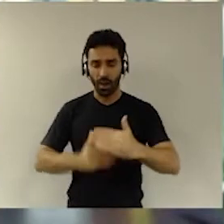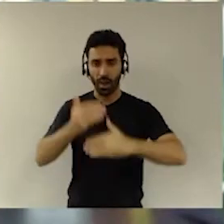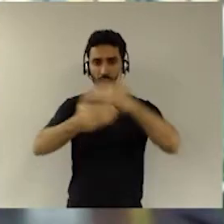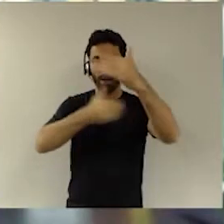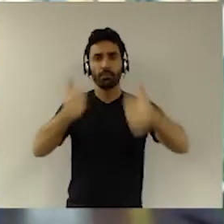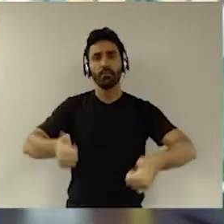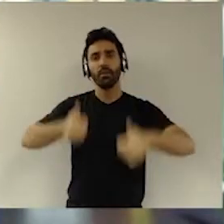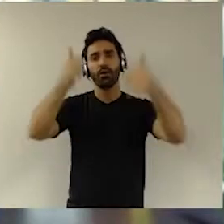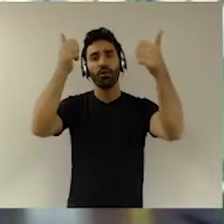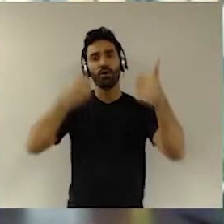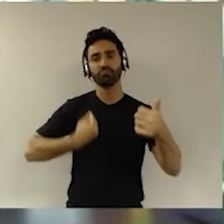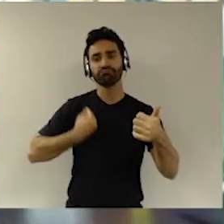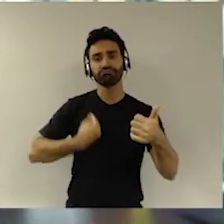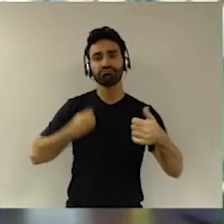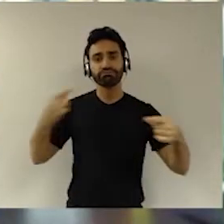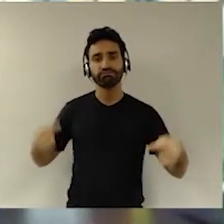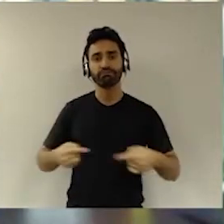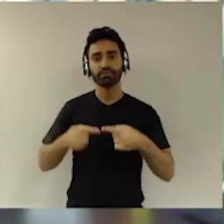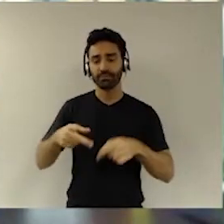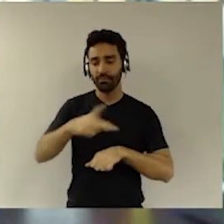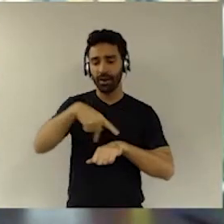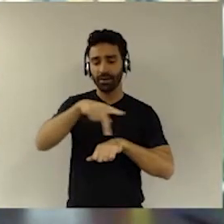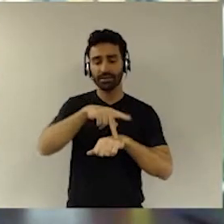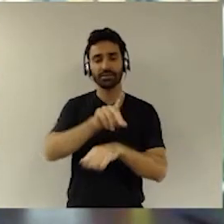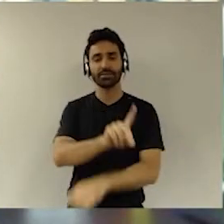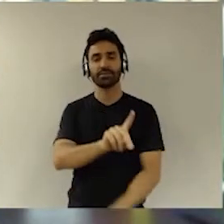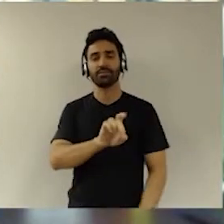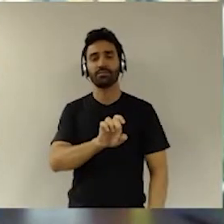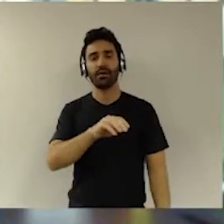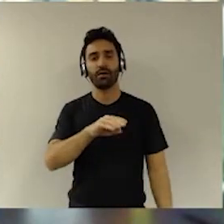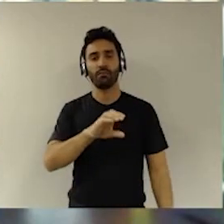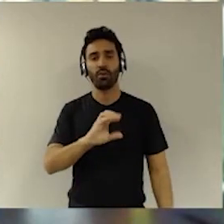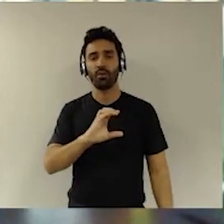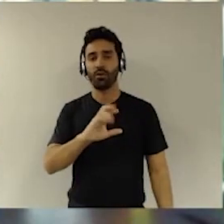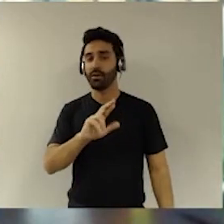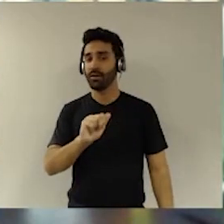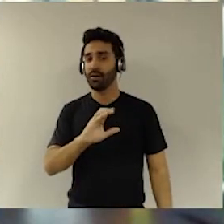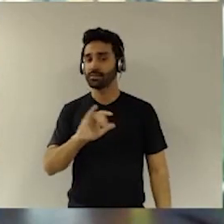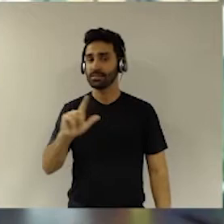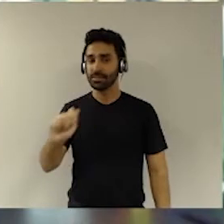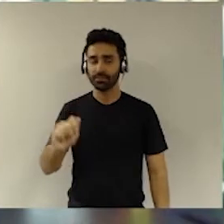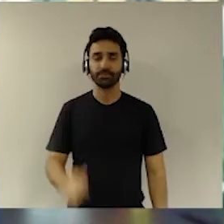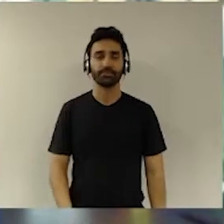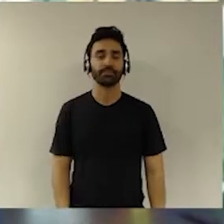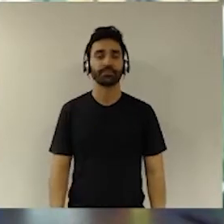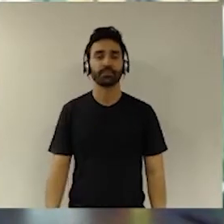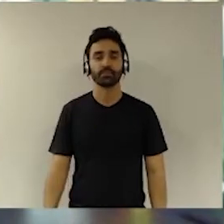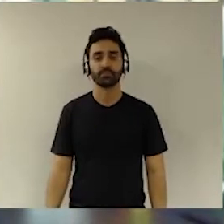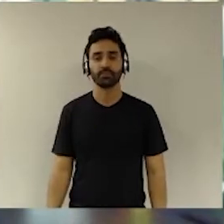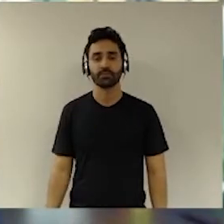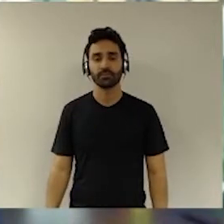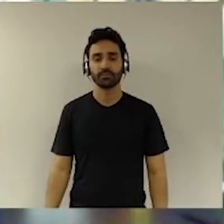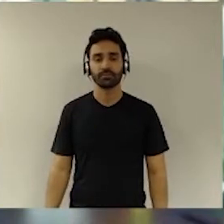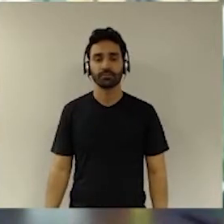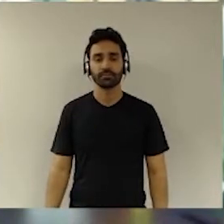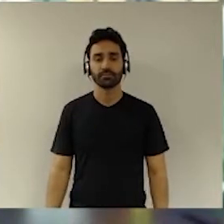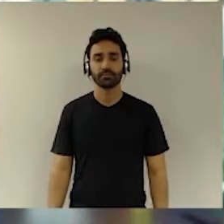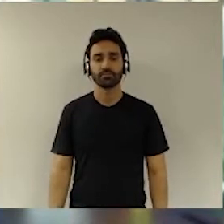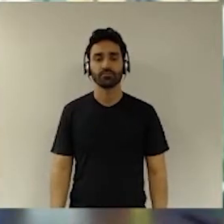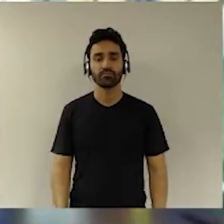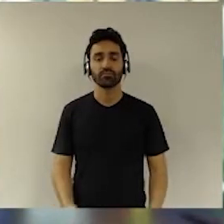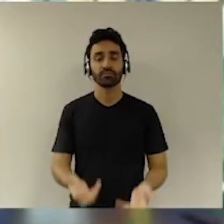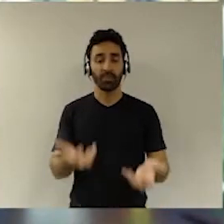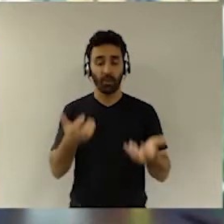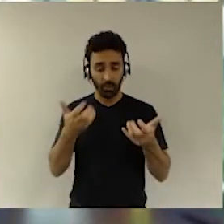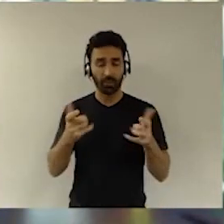consolidar essa nossa democracia. Eu queria aqui, até para ressaltar um